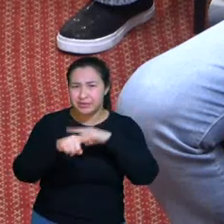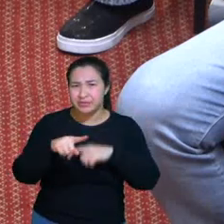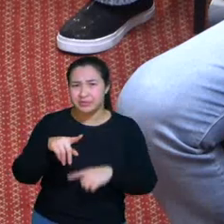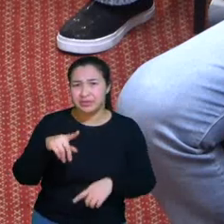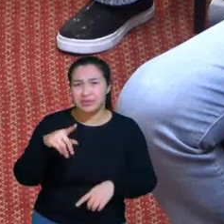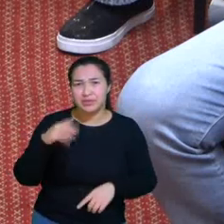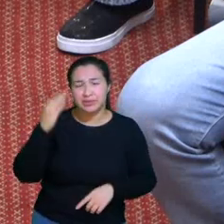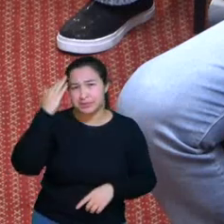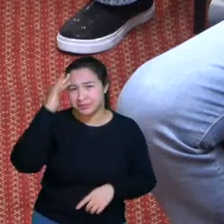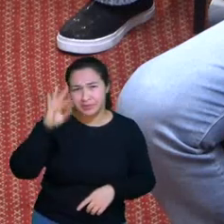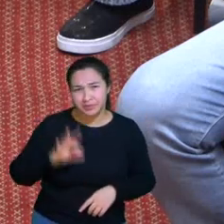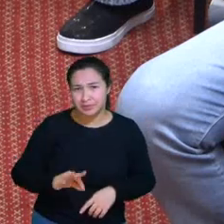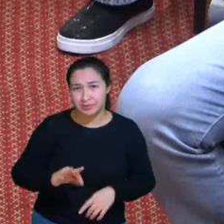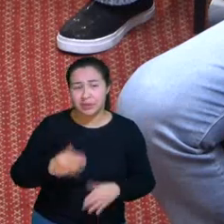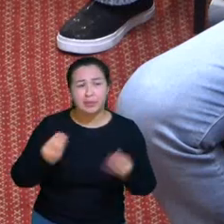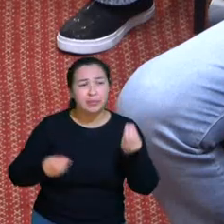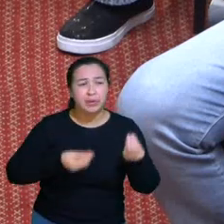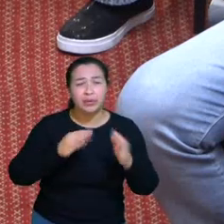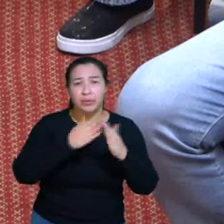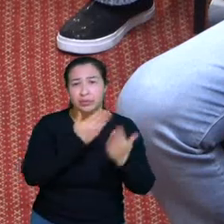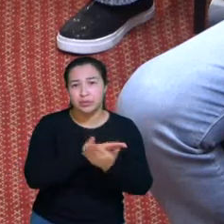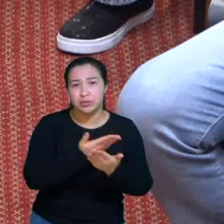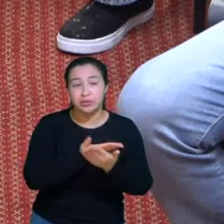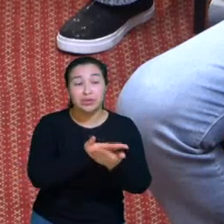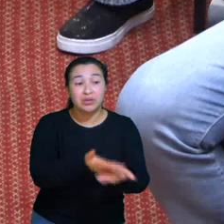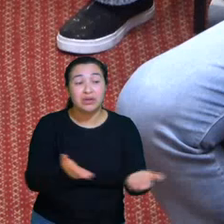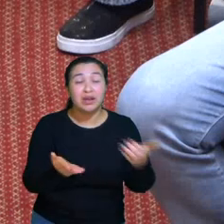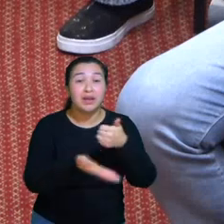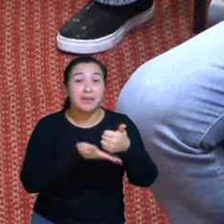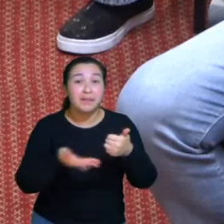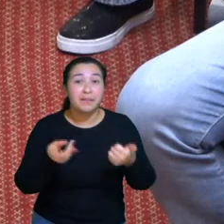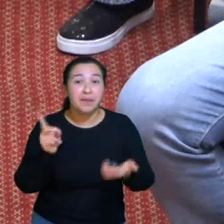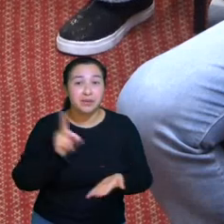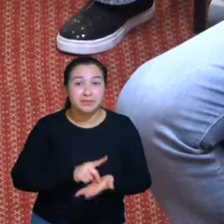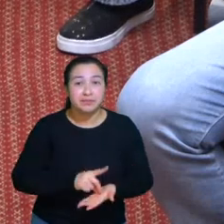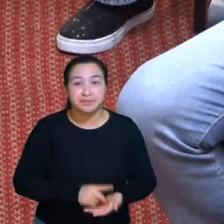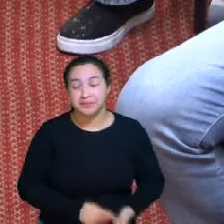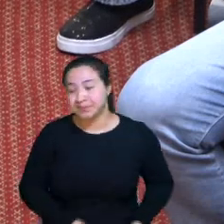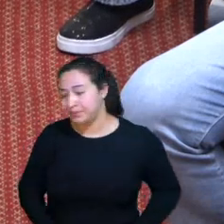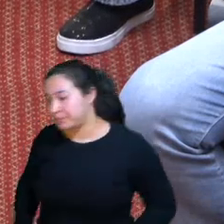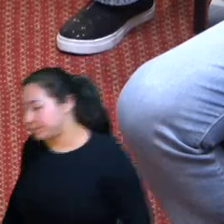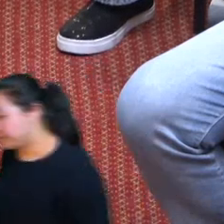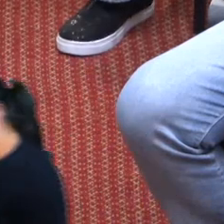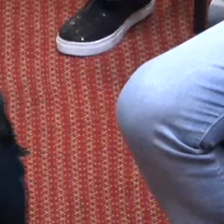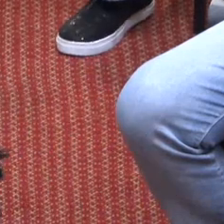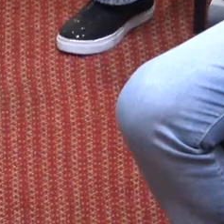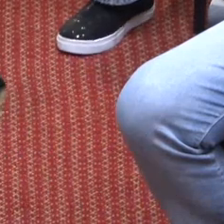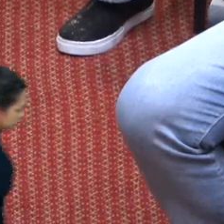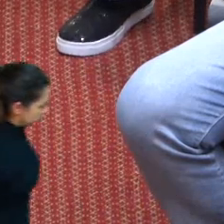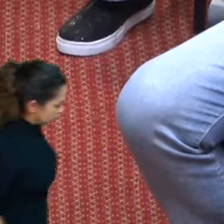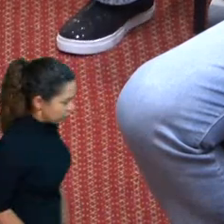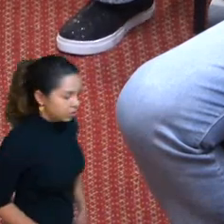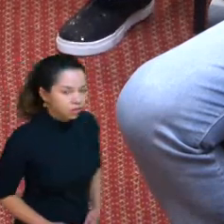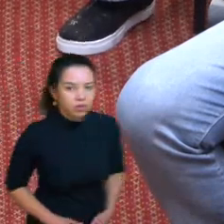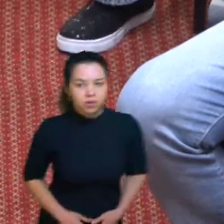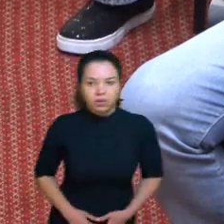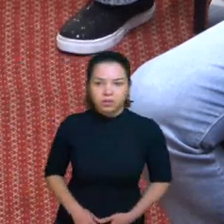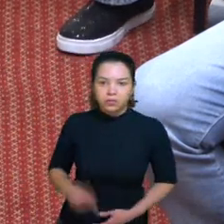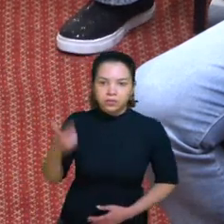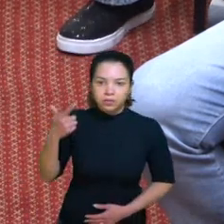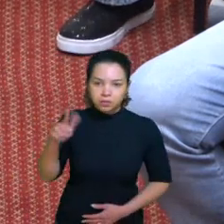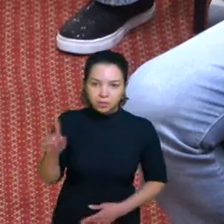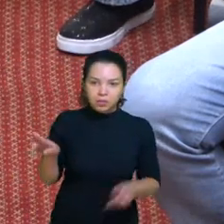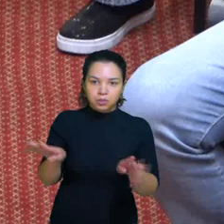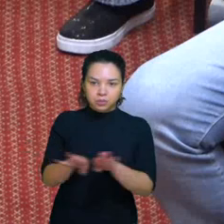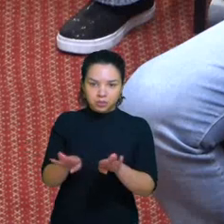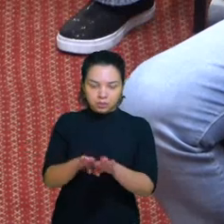entendimento do que é a escola eh na sua essência outra questão que eu eu talvez não não percebi ali no documento